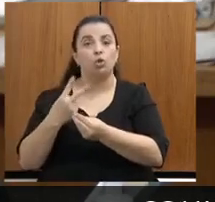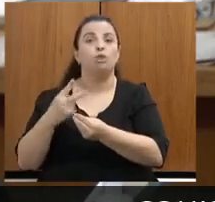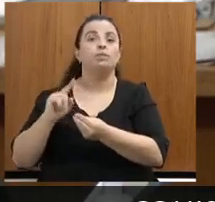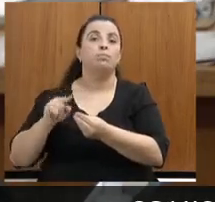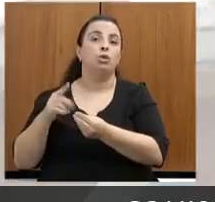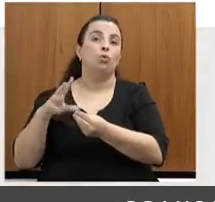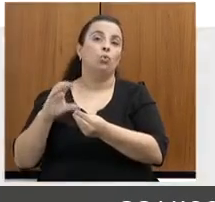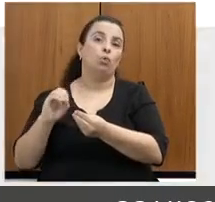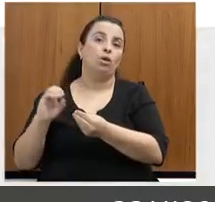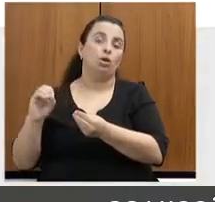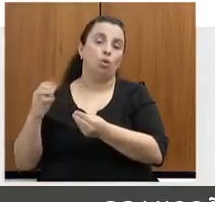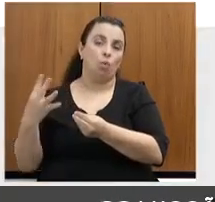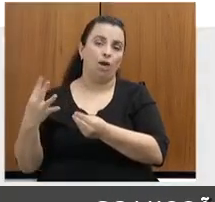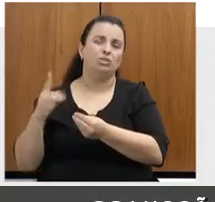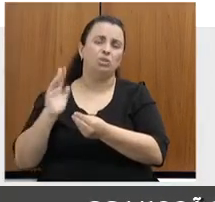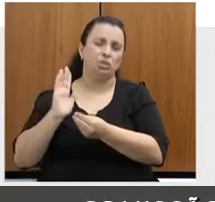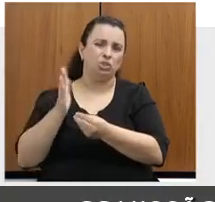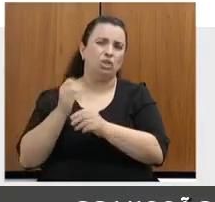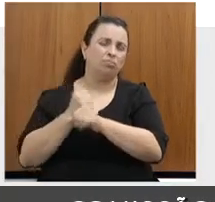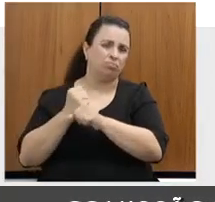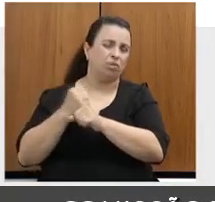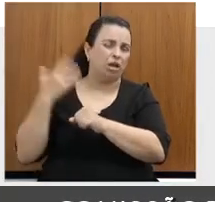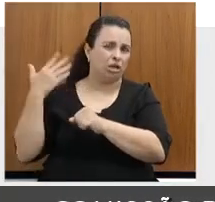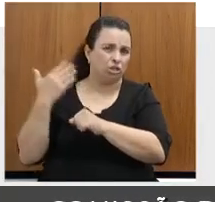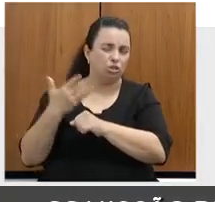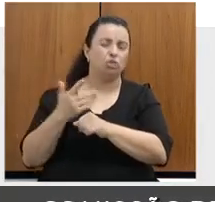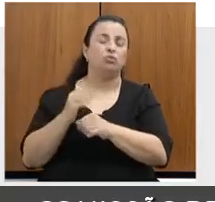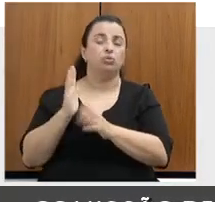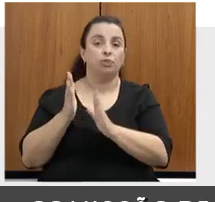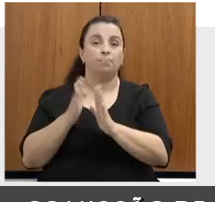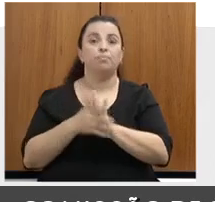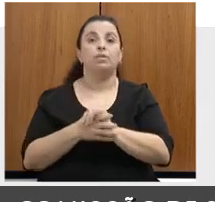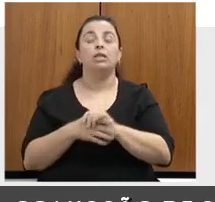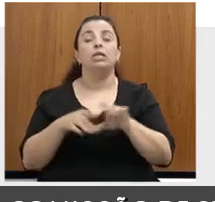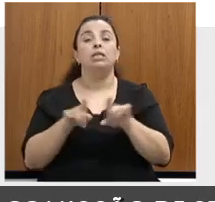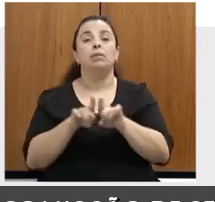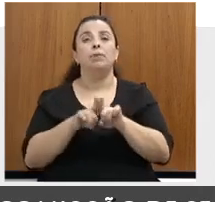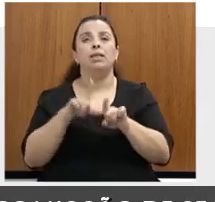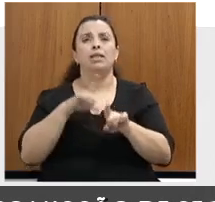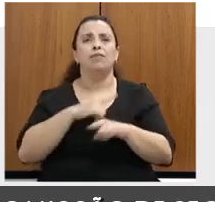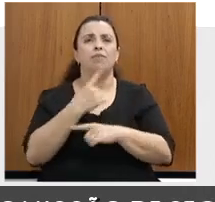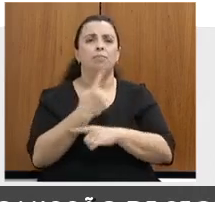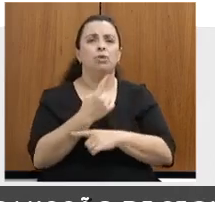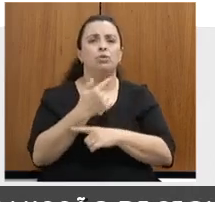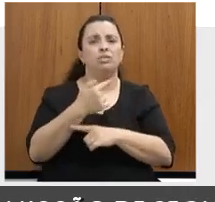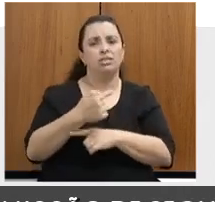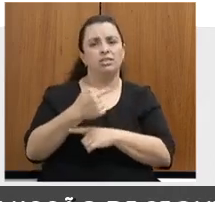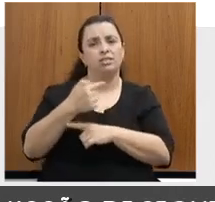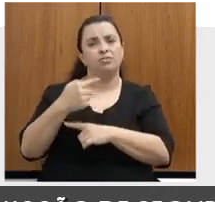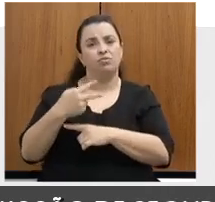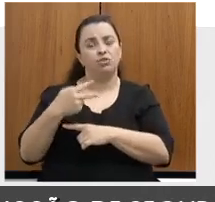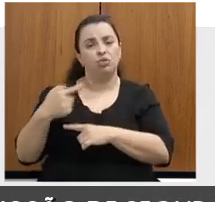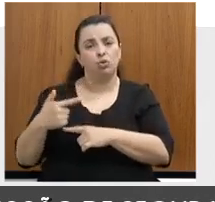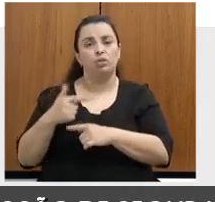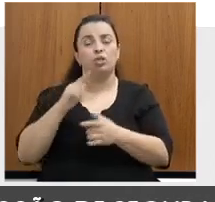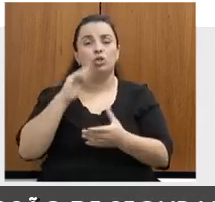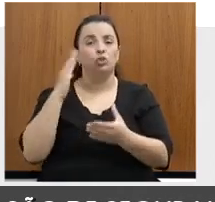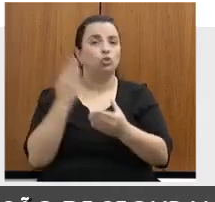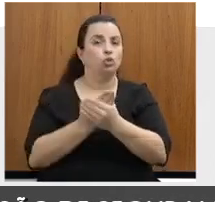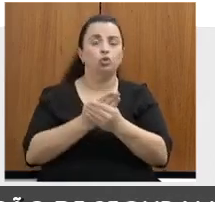tramitando há mais tempo tivemos mais de mil e setecentos e vinte e dois julgamentos proferidos e